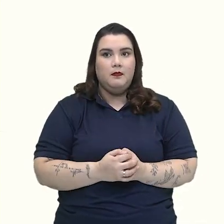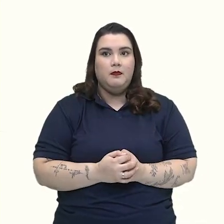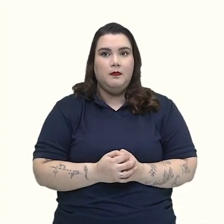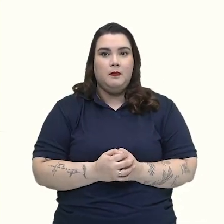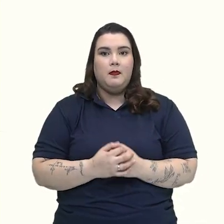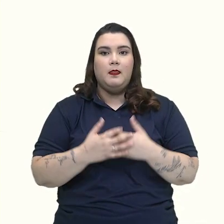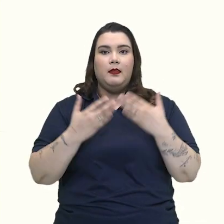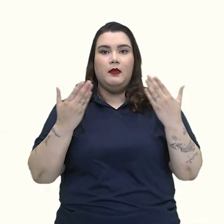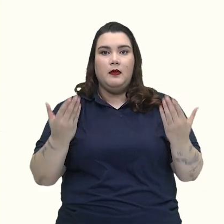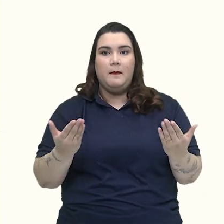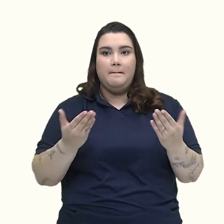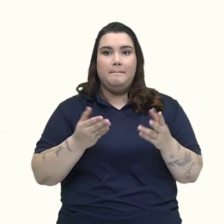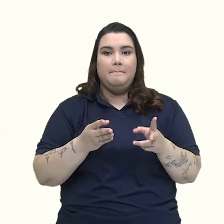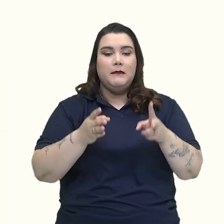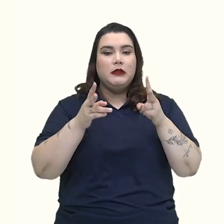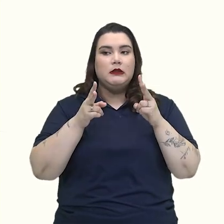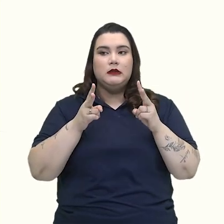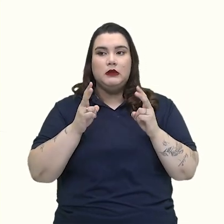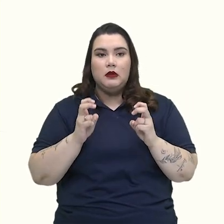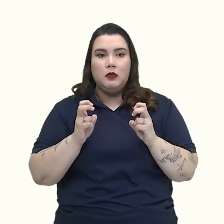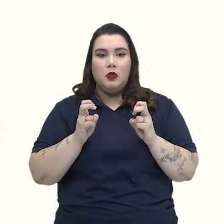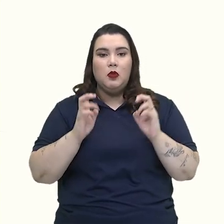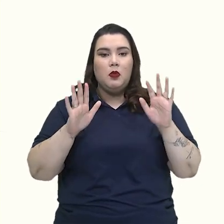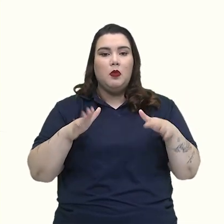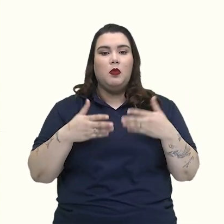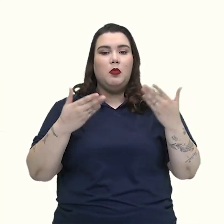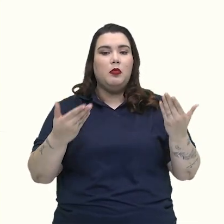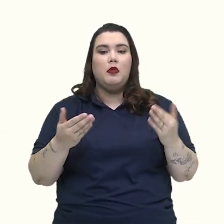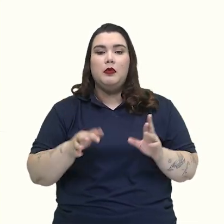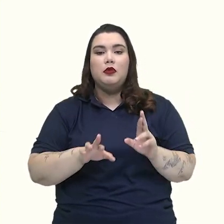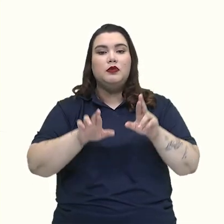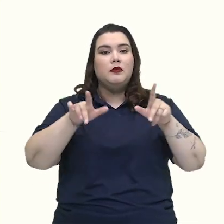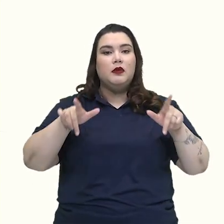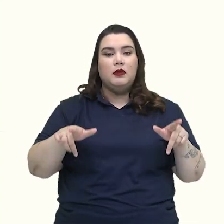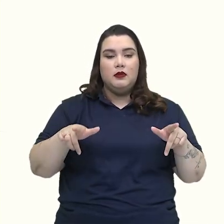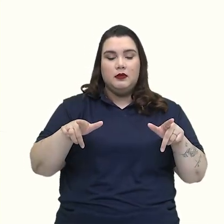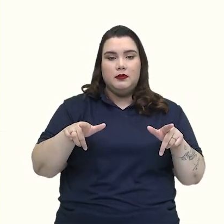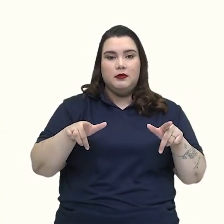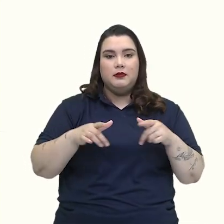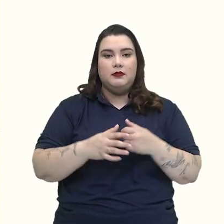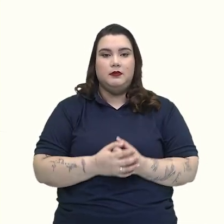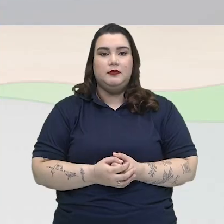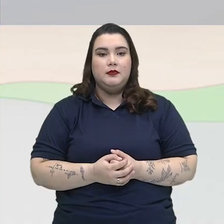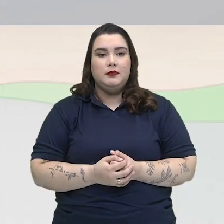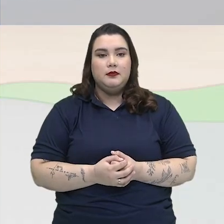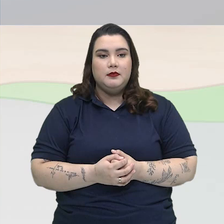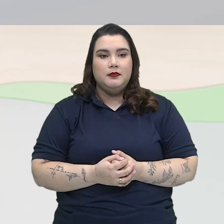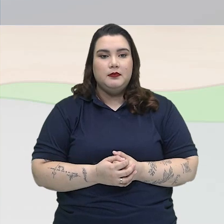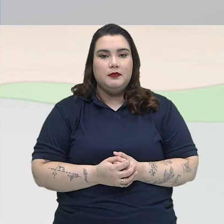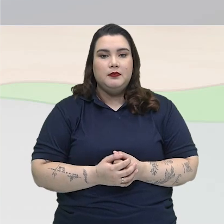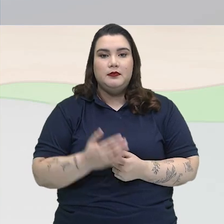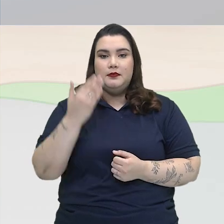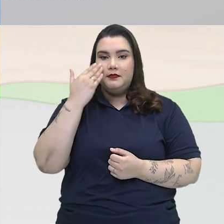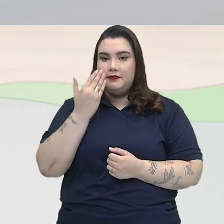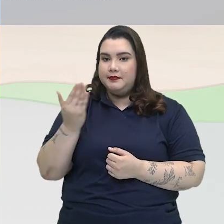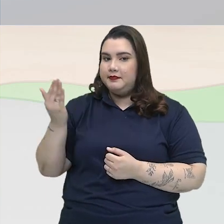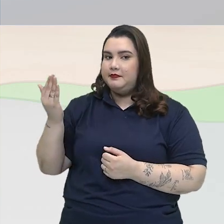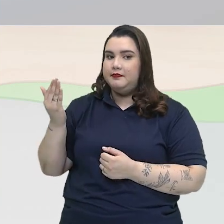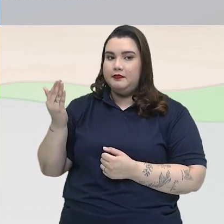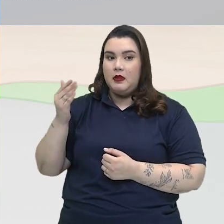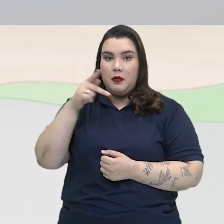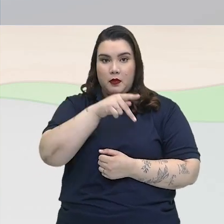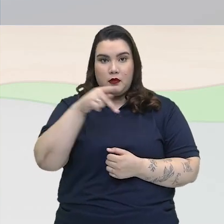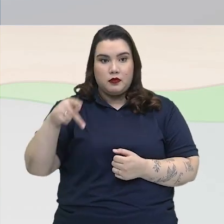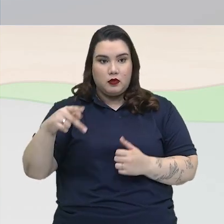Então, vocês viram aí. Então, qual é a diferença? Vamos olhar aqui. Observe a